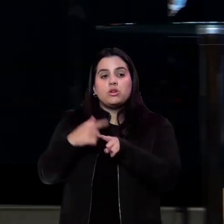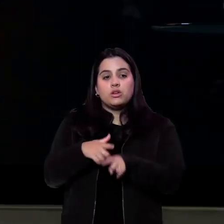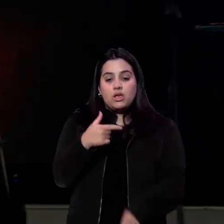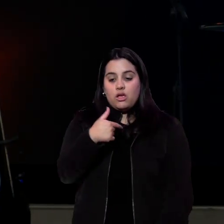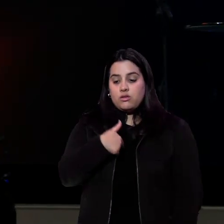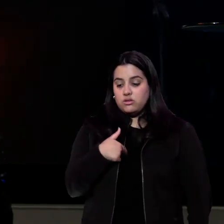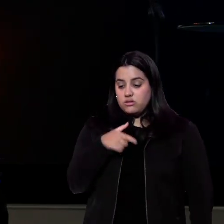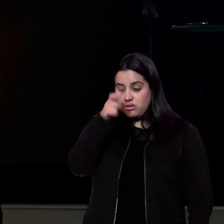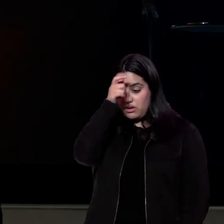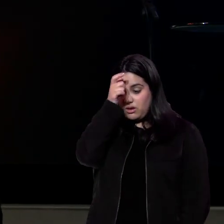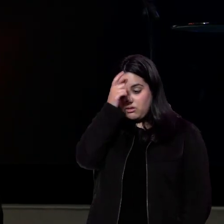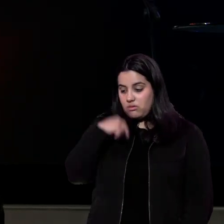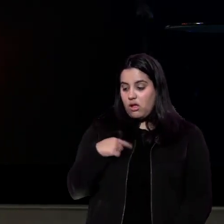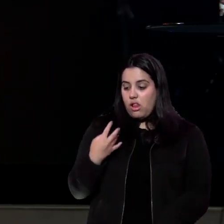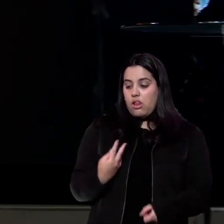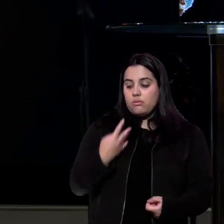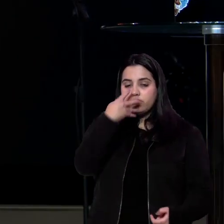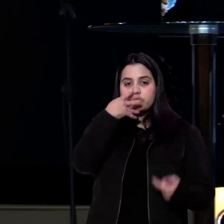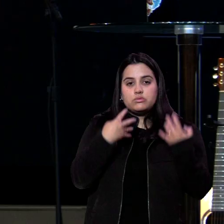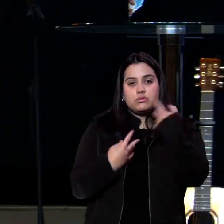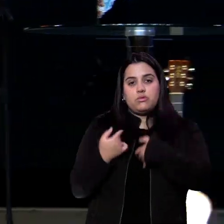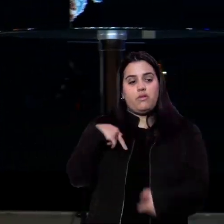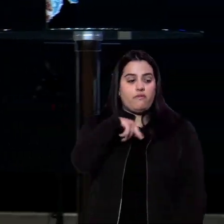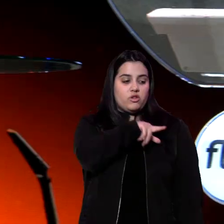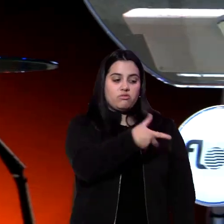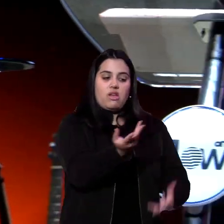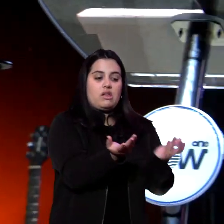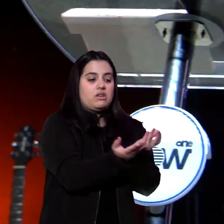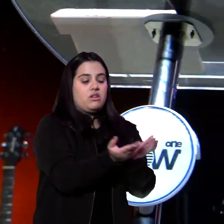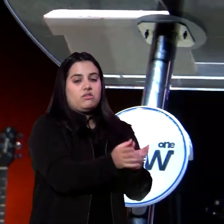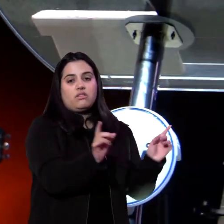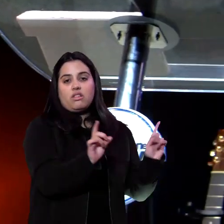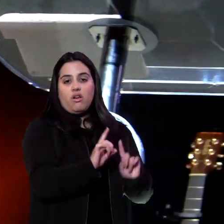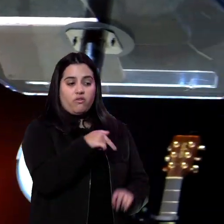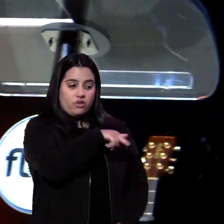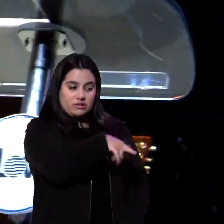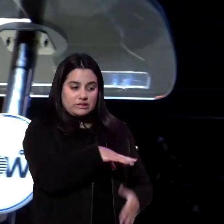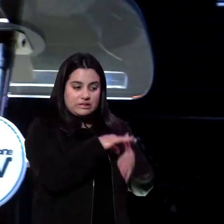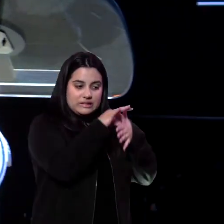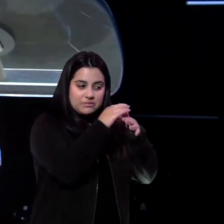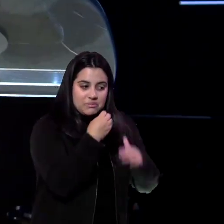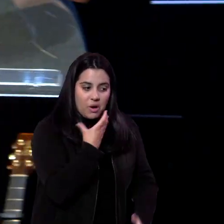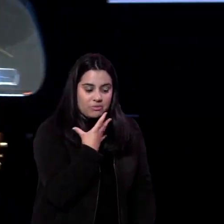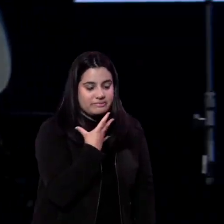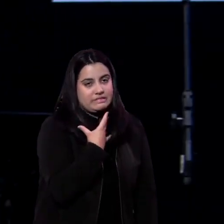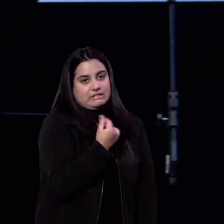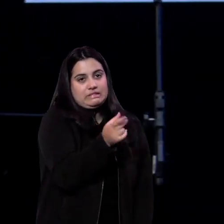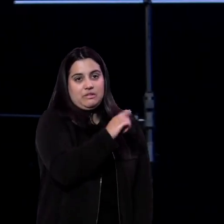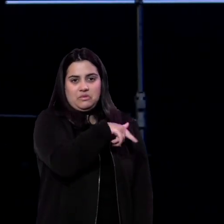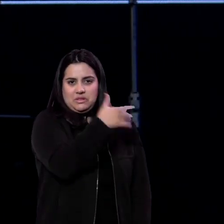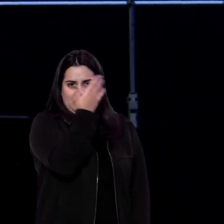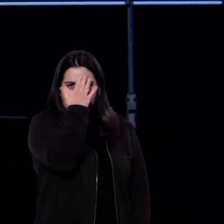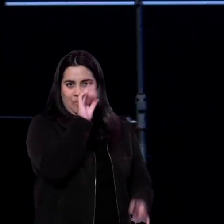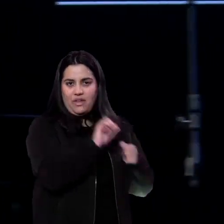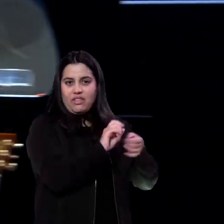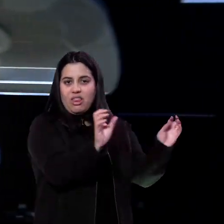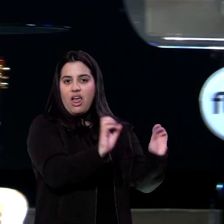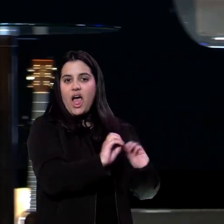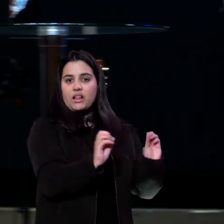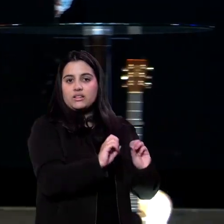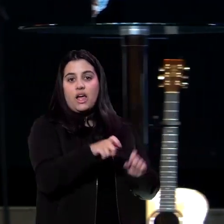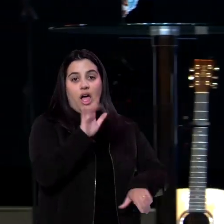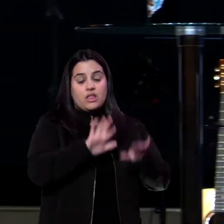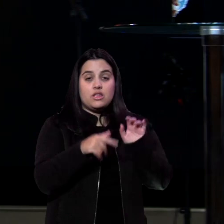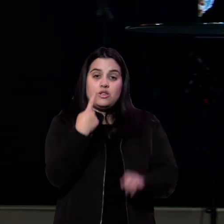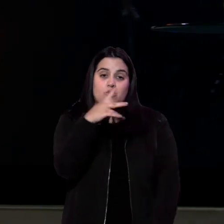te acusando. Você não é crente, você não é um bom líder de célula, você não sabe fazer as coisas direito, talvez o